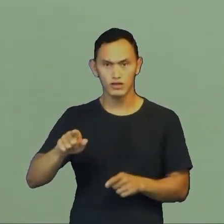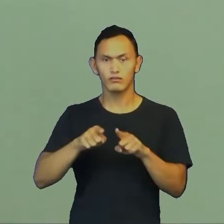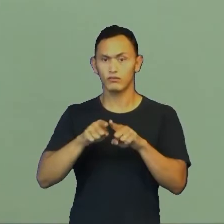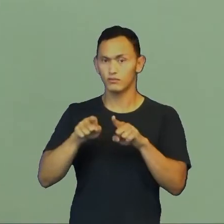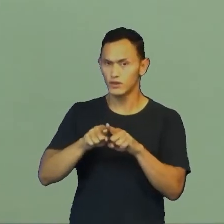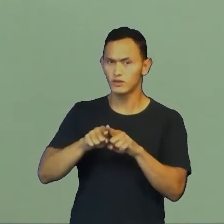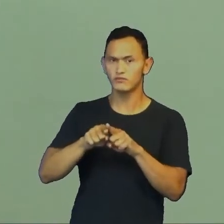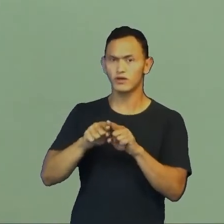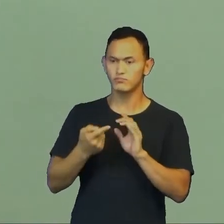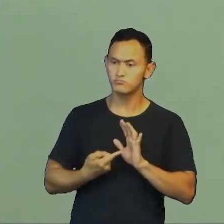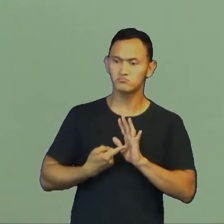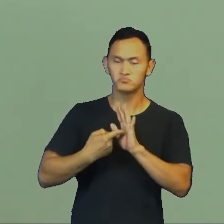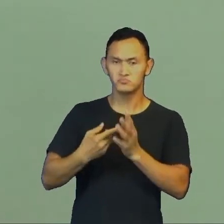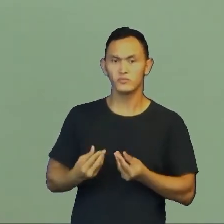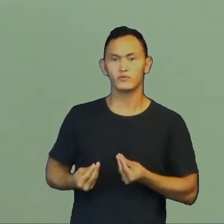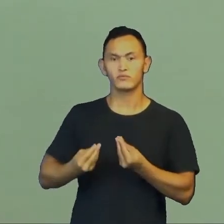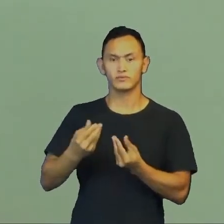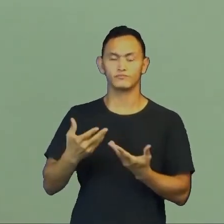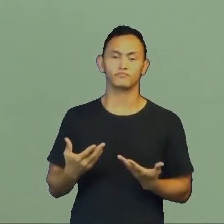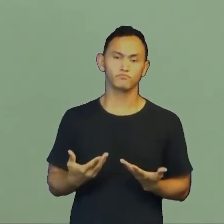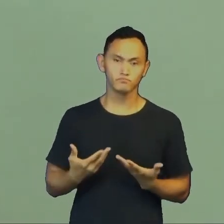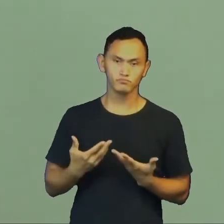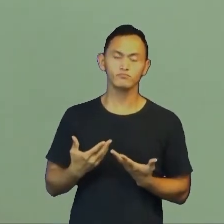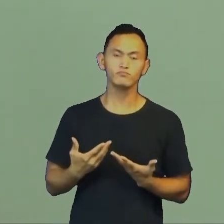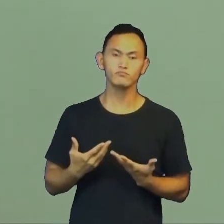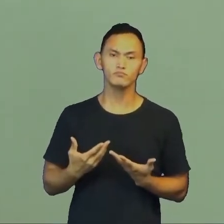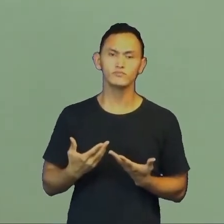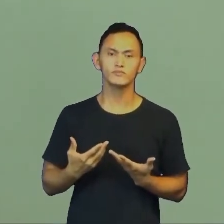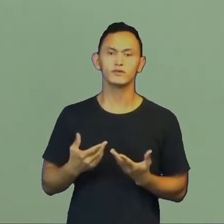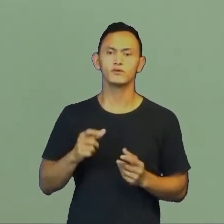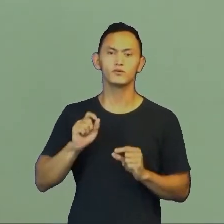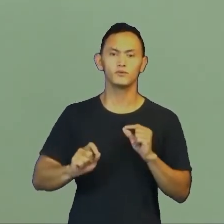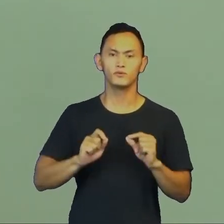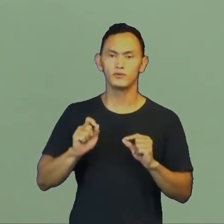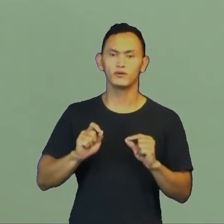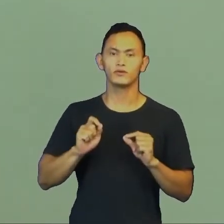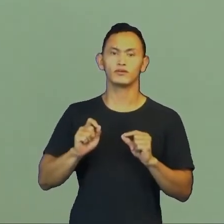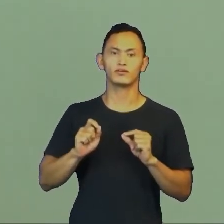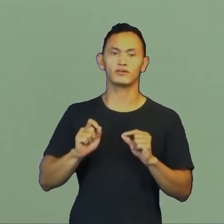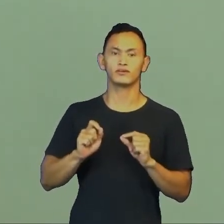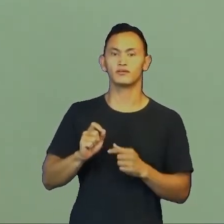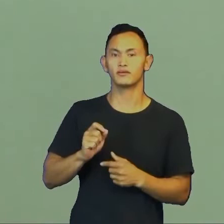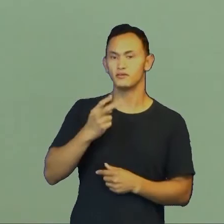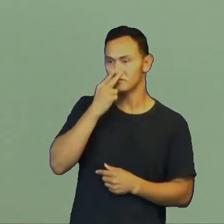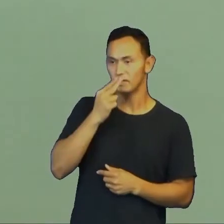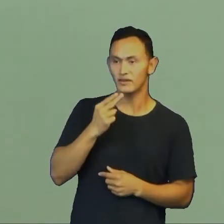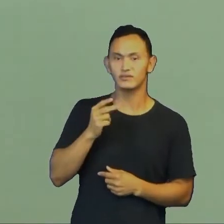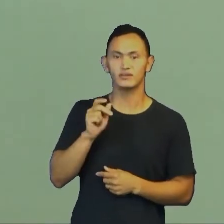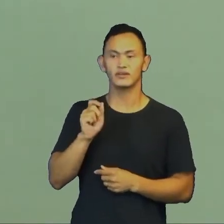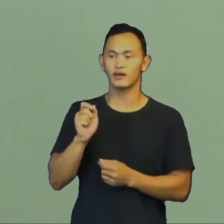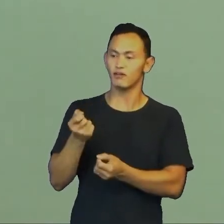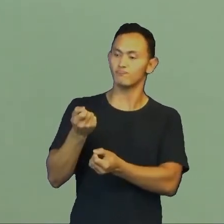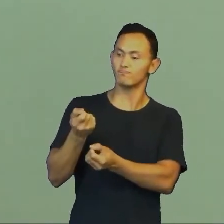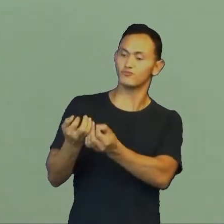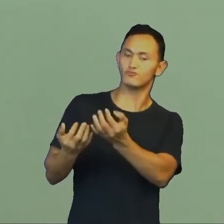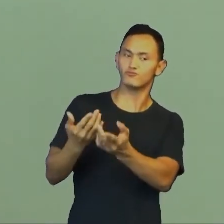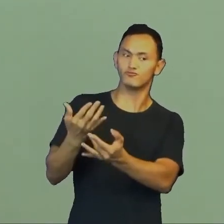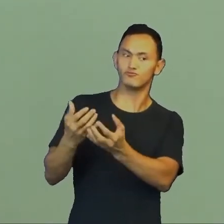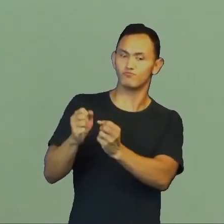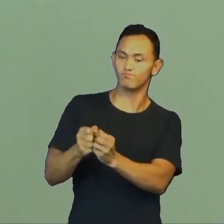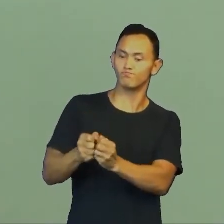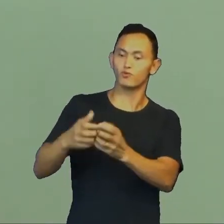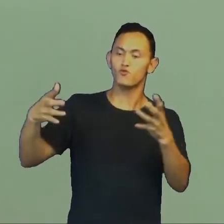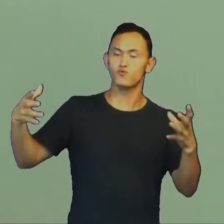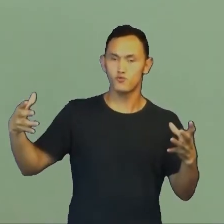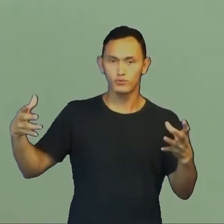Estopim né que a gente chama né aquele fósforo que a gente acende e lança lá no barril de pólvora que explode